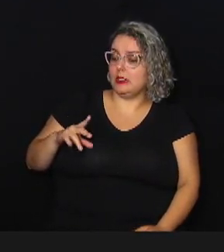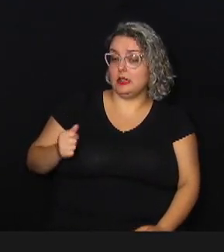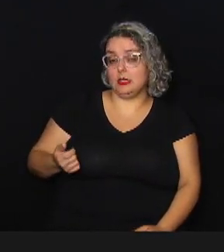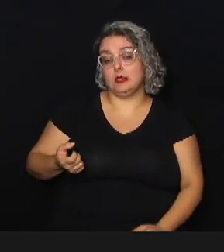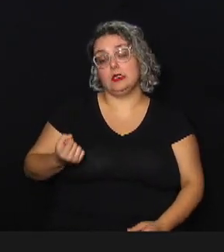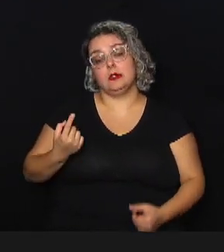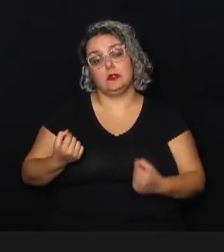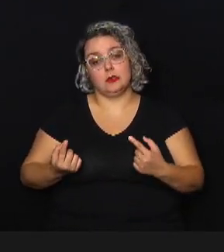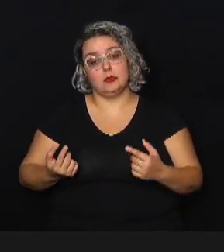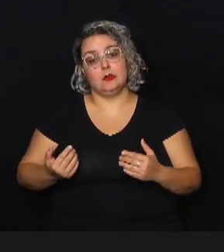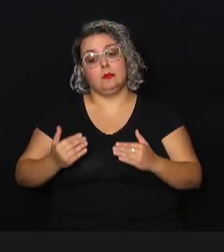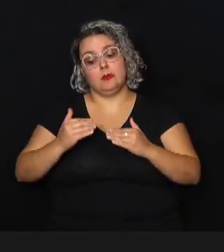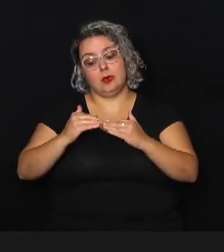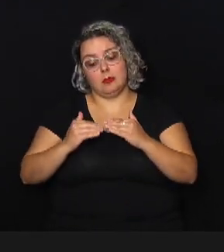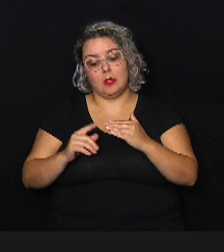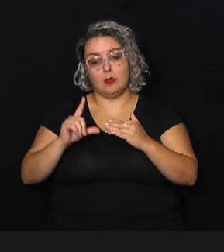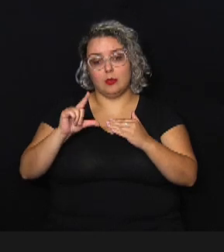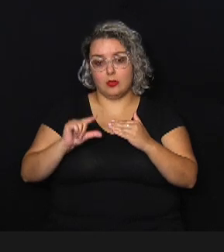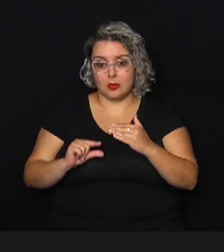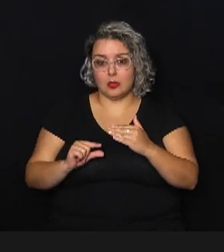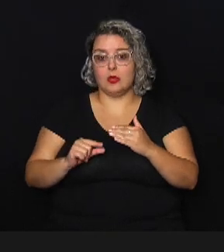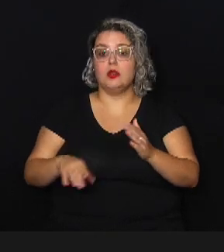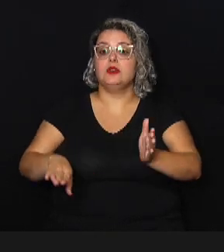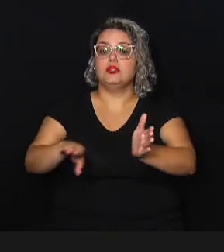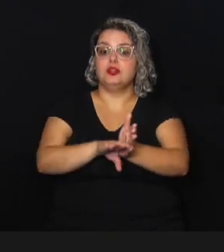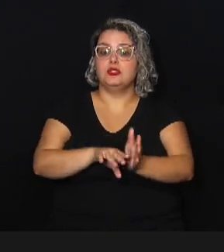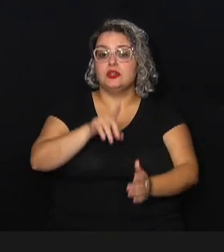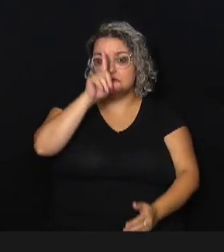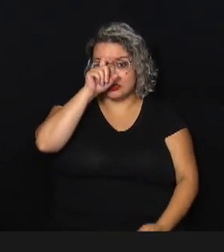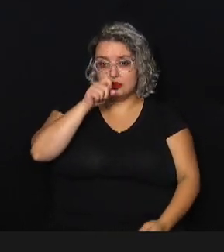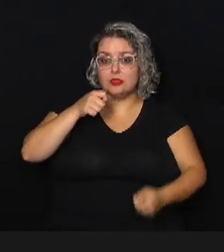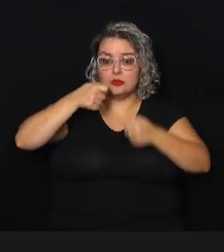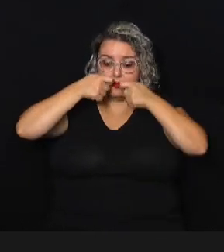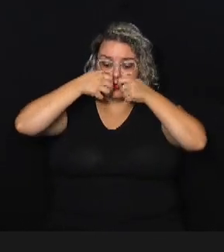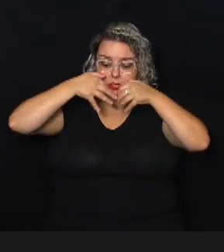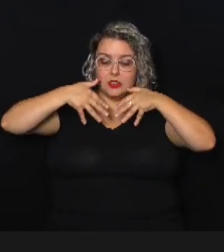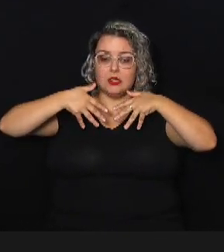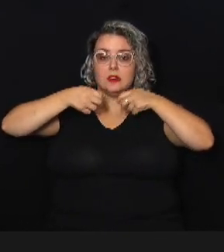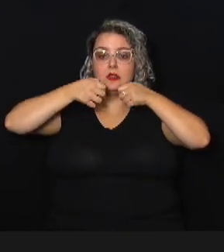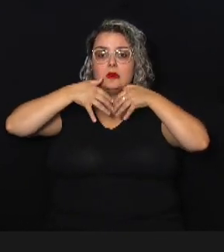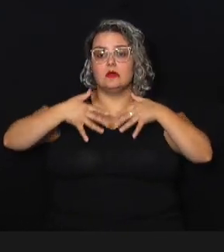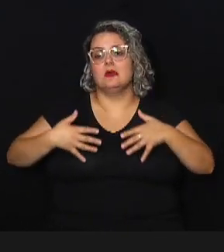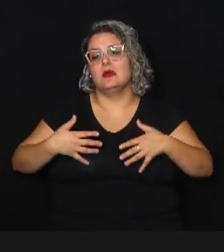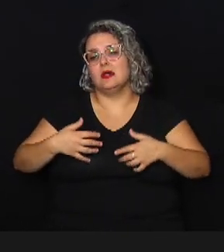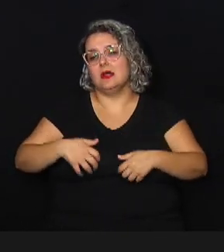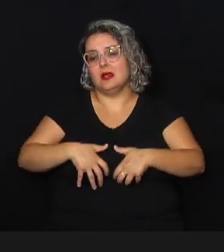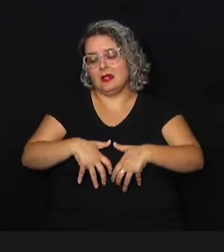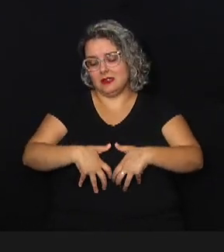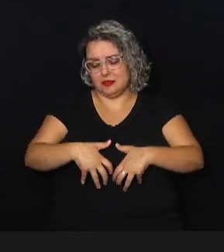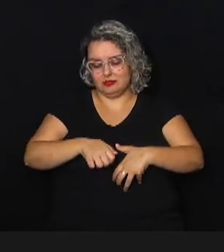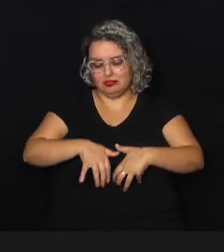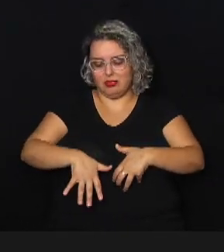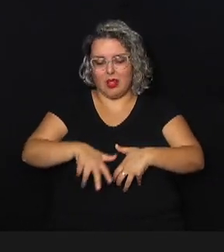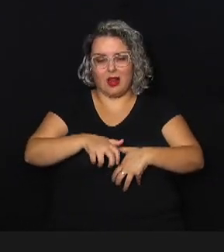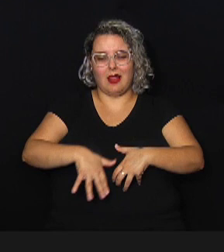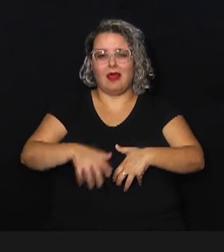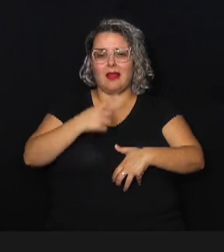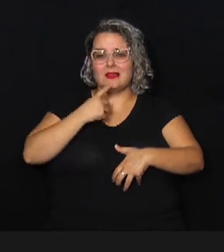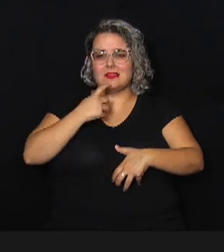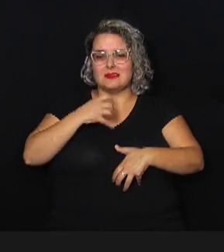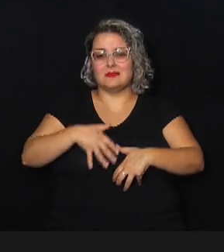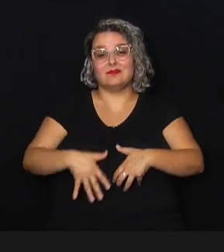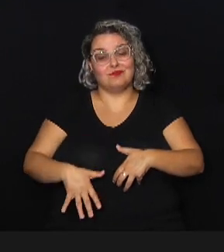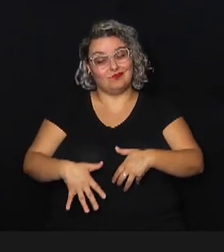plaquetas baixas e sangramento, chegam no hospital já com sangramento no sistema nervoso central, então tudo isso